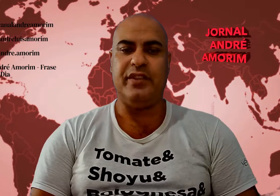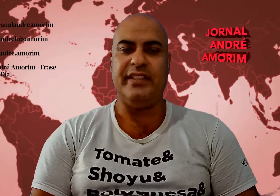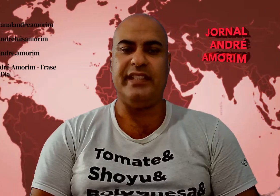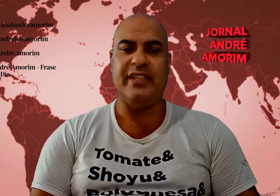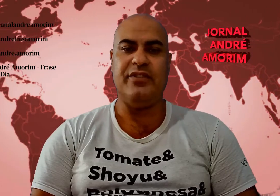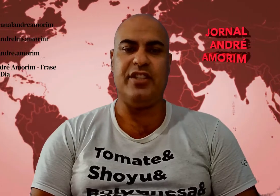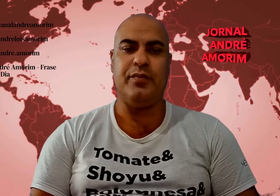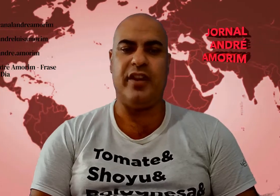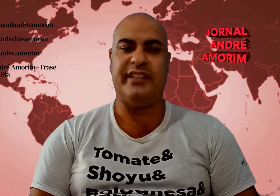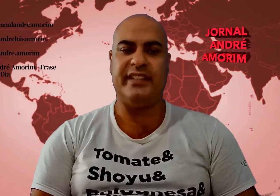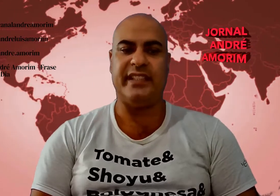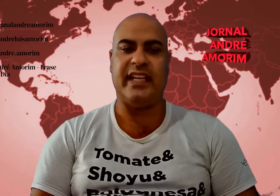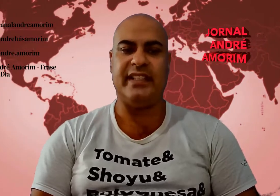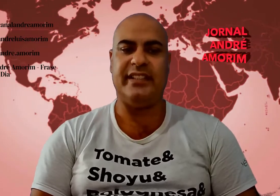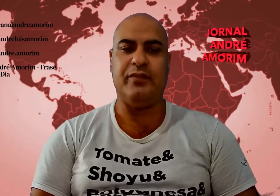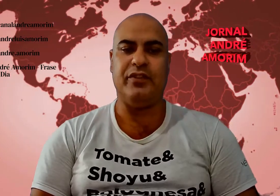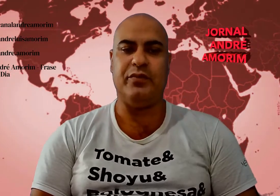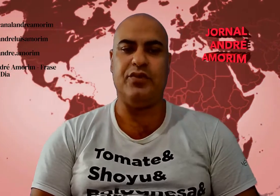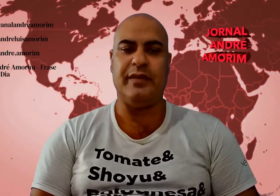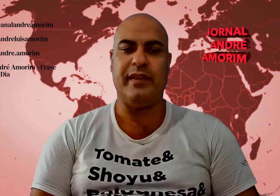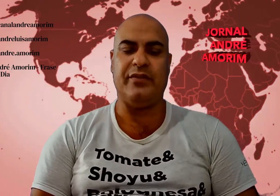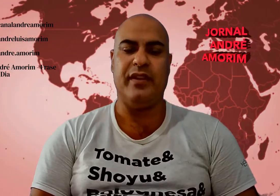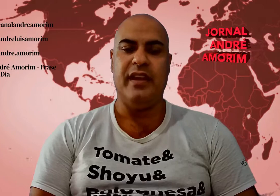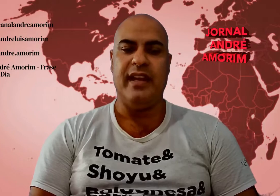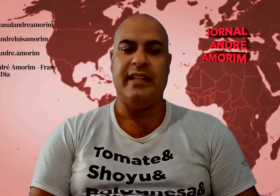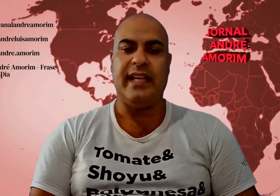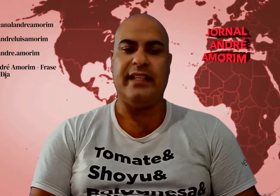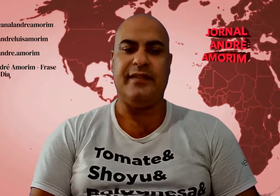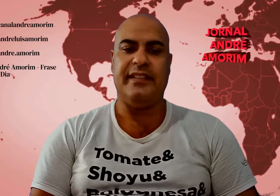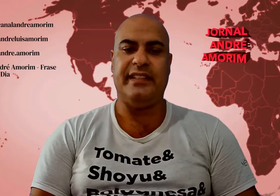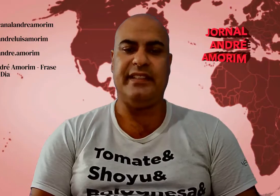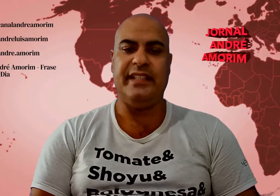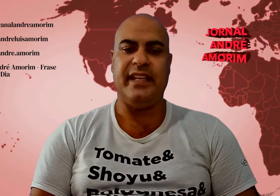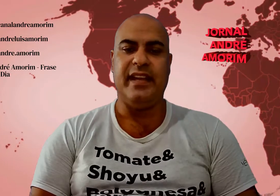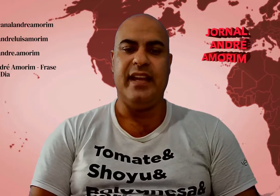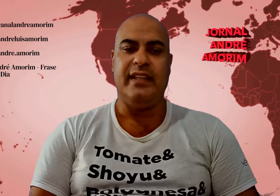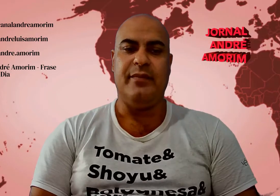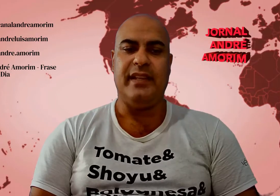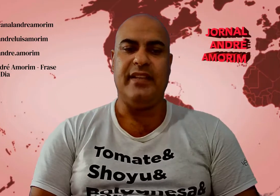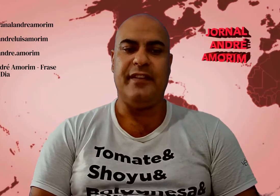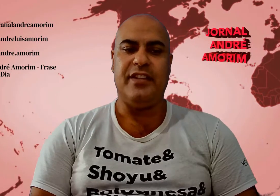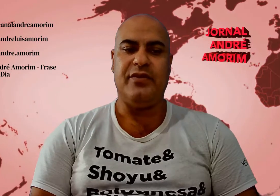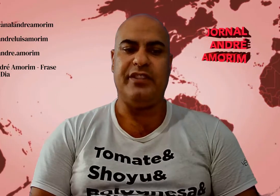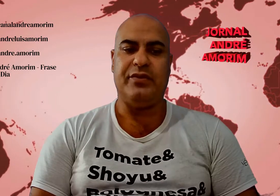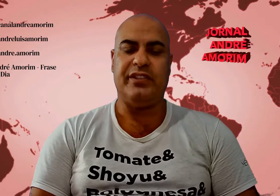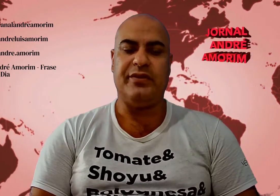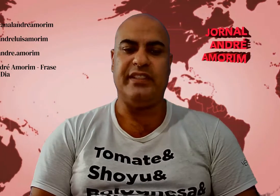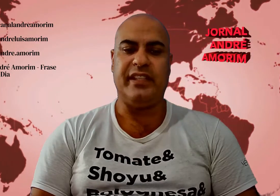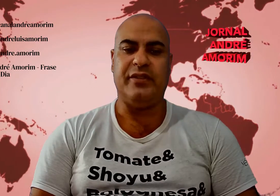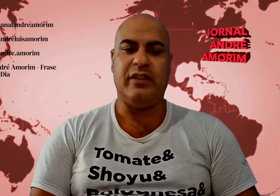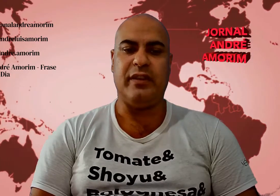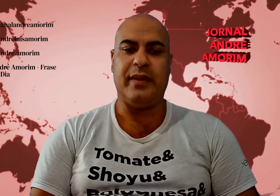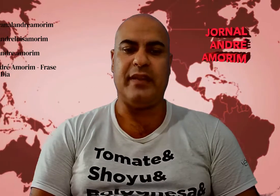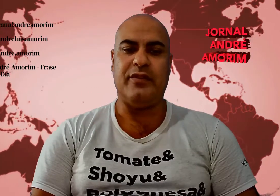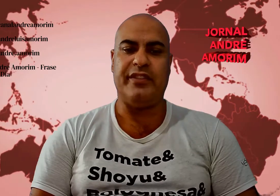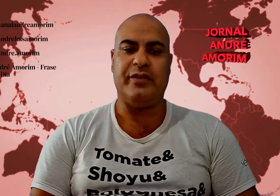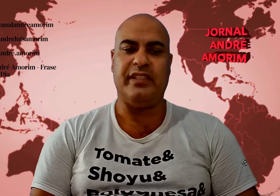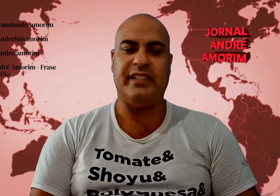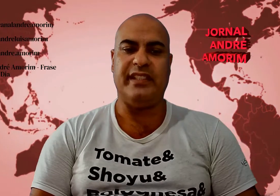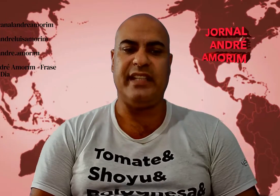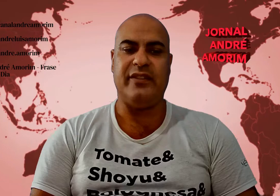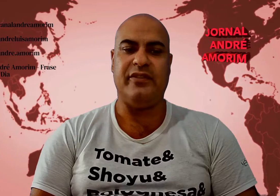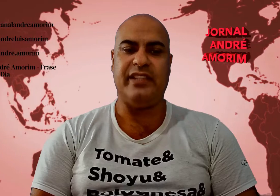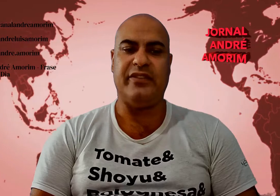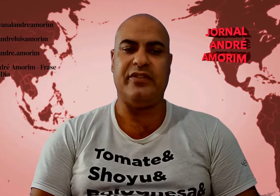supostas testemunhas estariam dispostas a dar testemunho sob juramento. Na entrevista, Sidney também defende que o setor de segurança eleitoral do Departamento